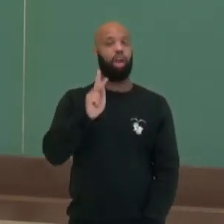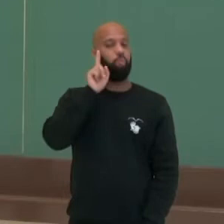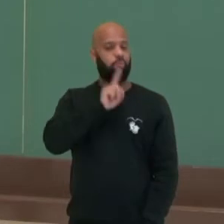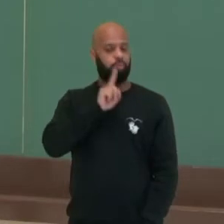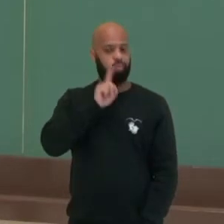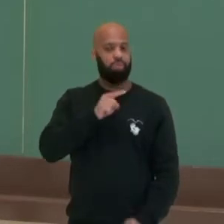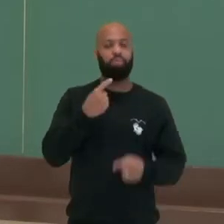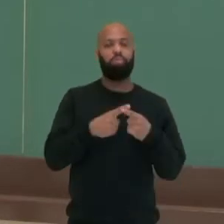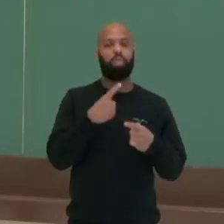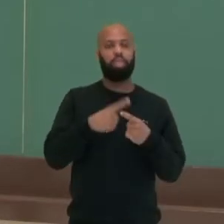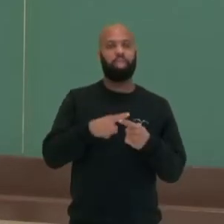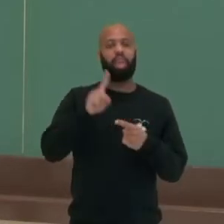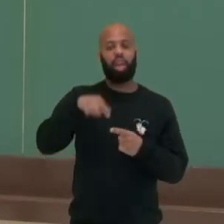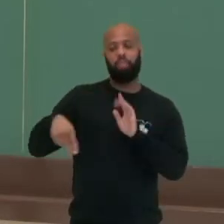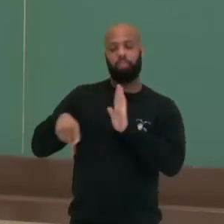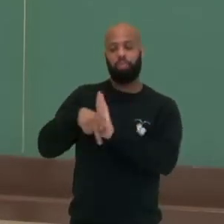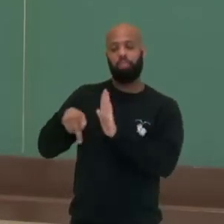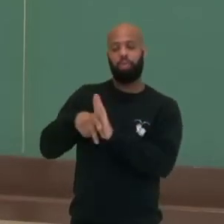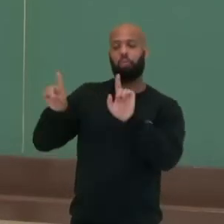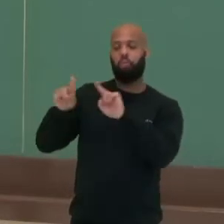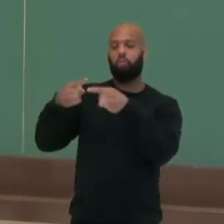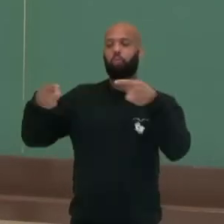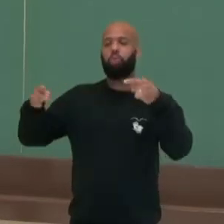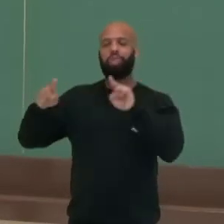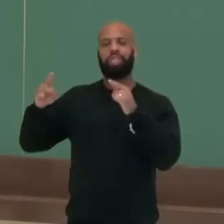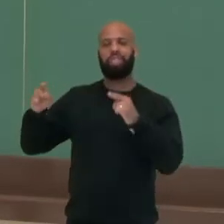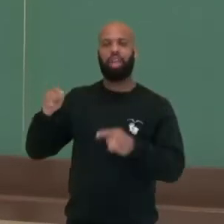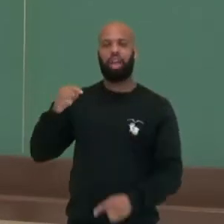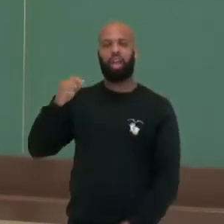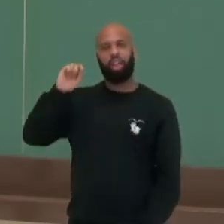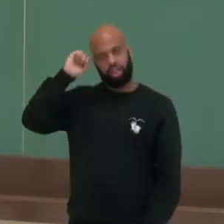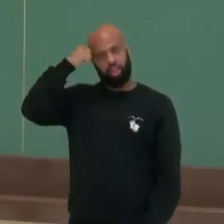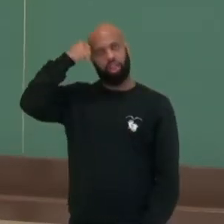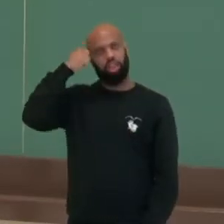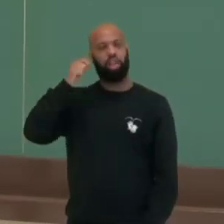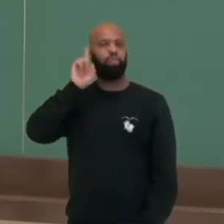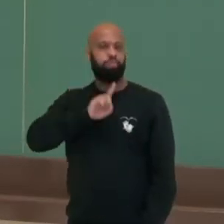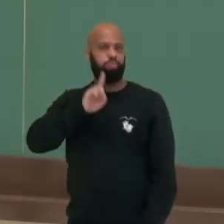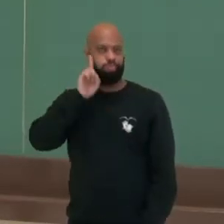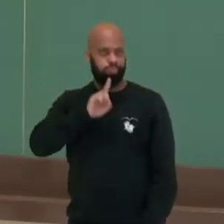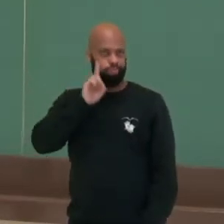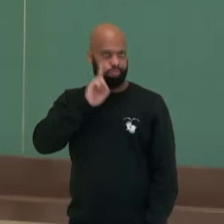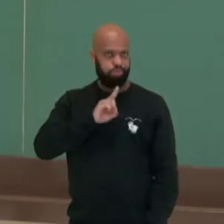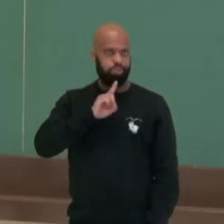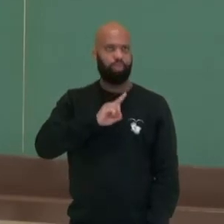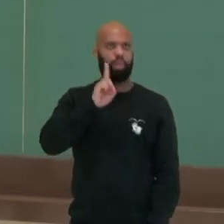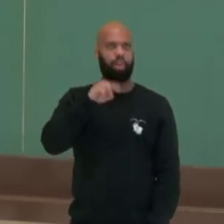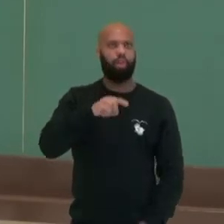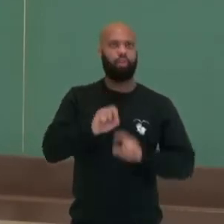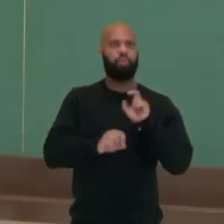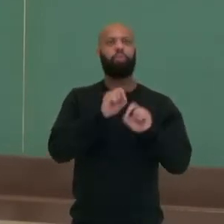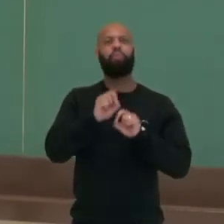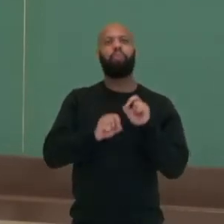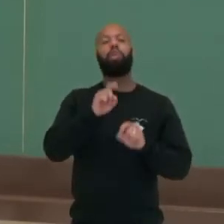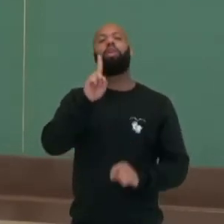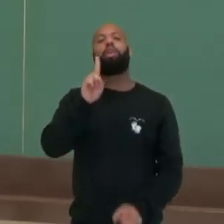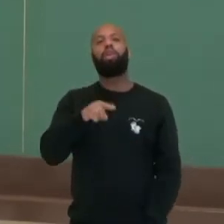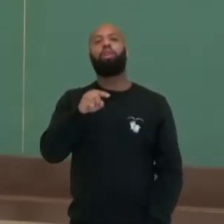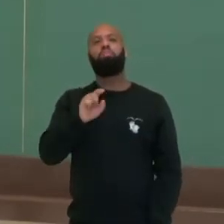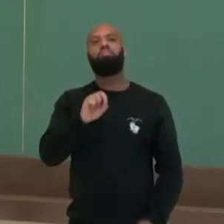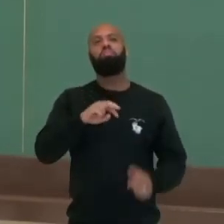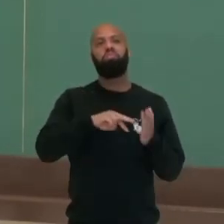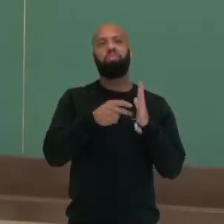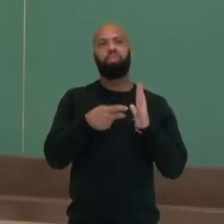surgiu da música negra americana, o Rhythm and Blues, rotulado como race music, ou